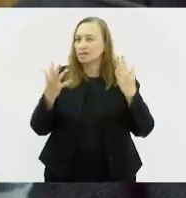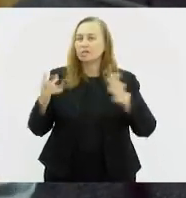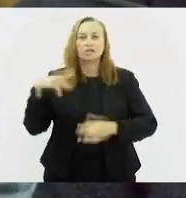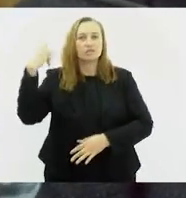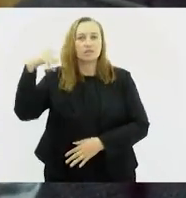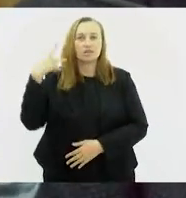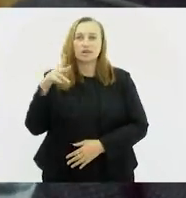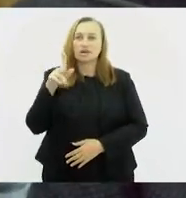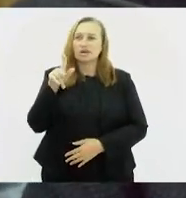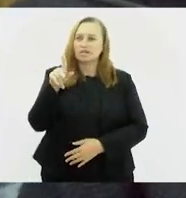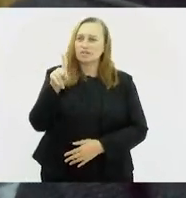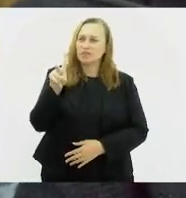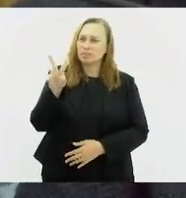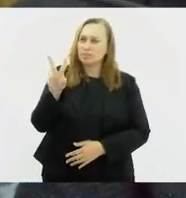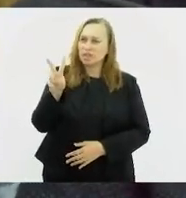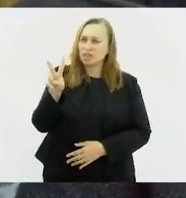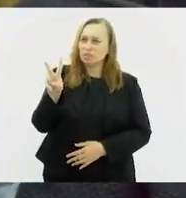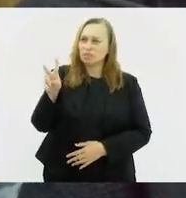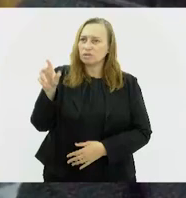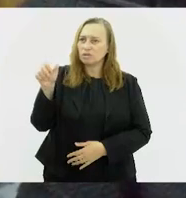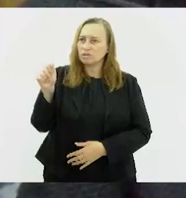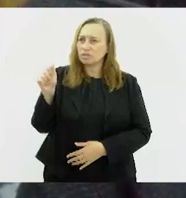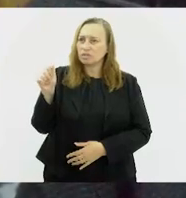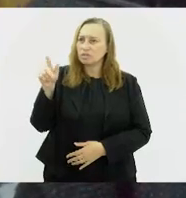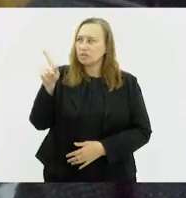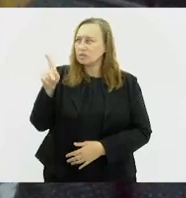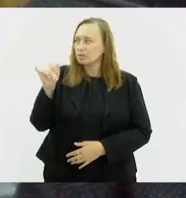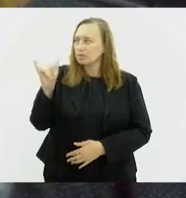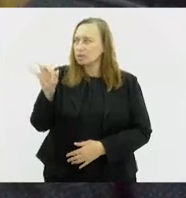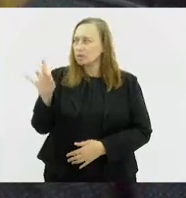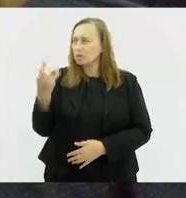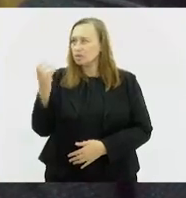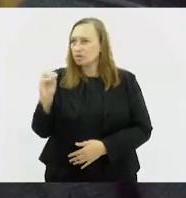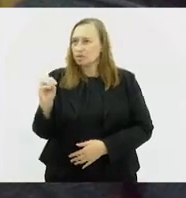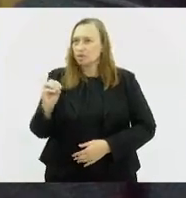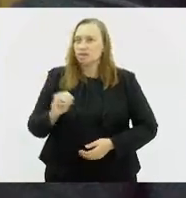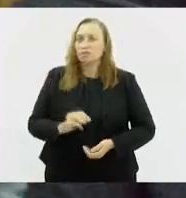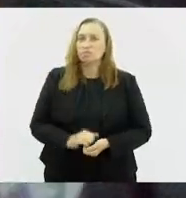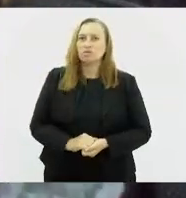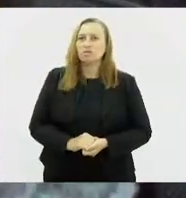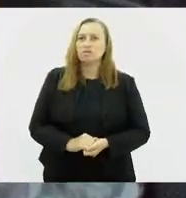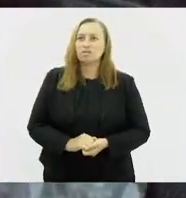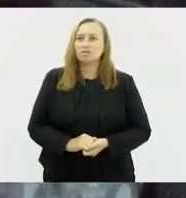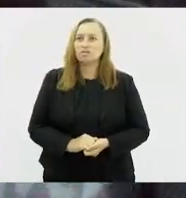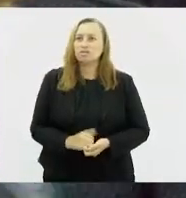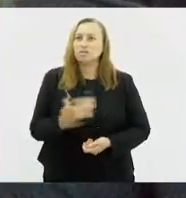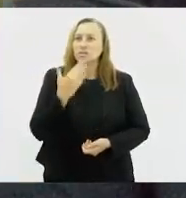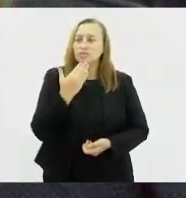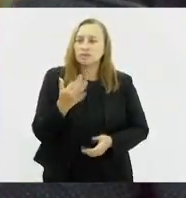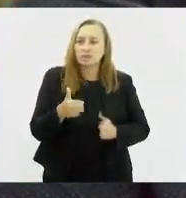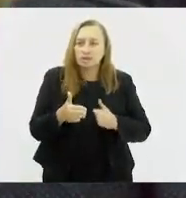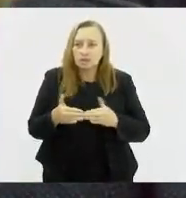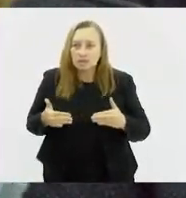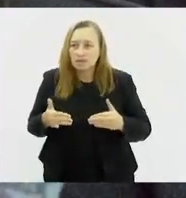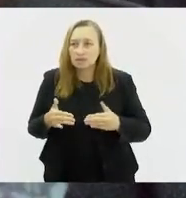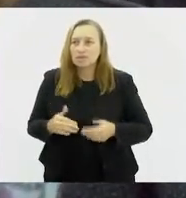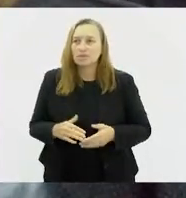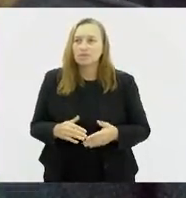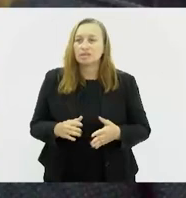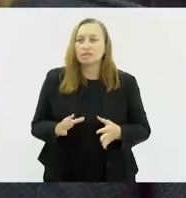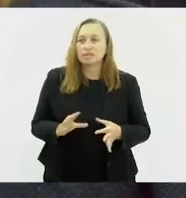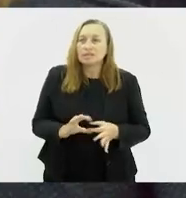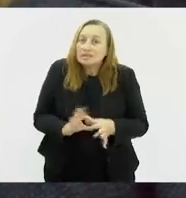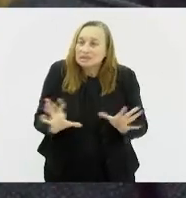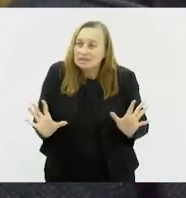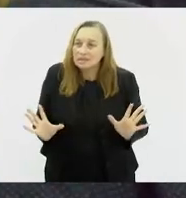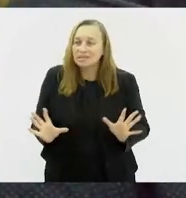Vampirinho por essa audiência importantíssima. Muito obrigada. Gostaria de pedir a sua licença, Muni, se você nos